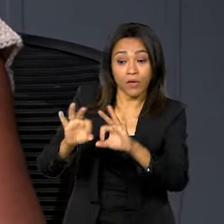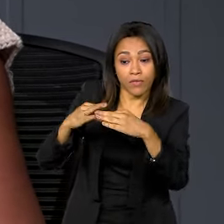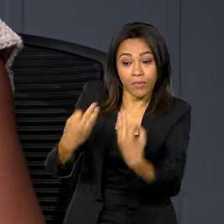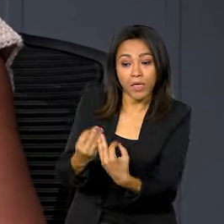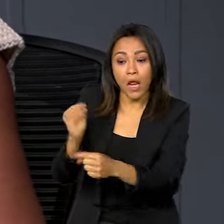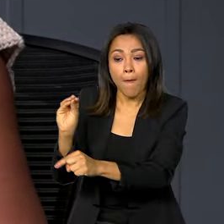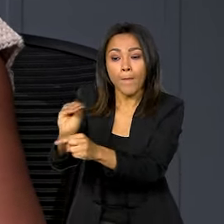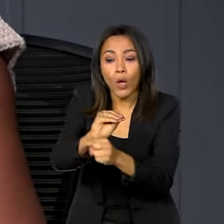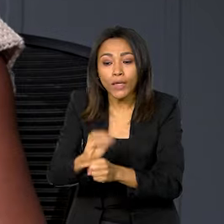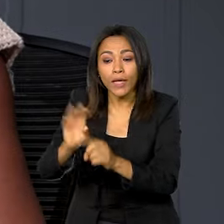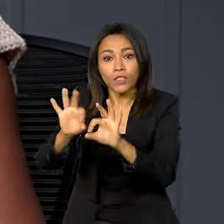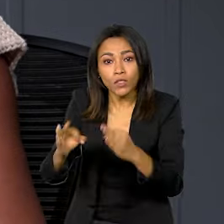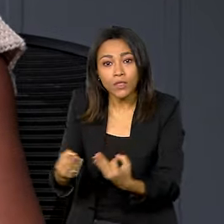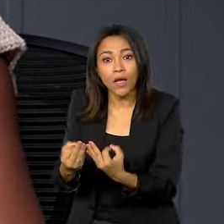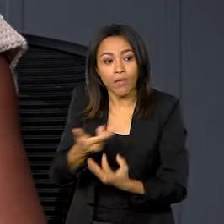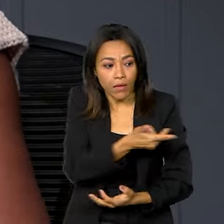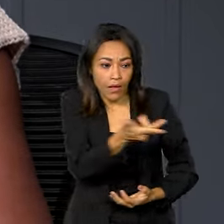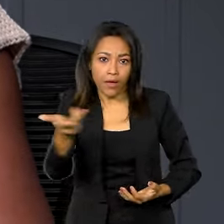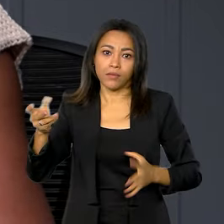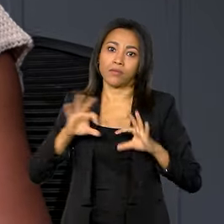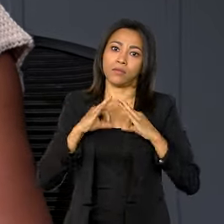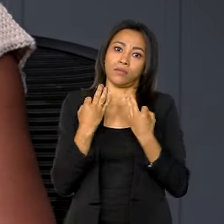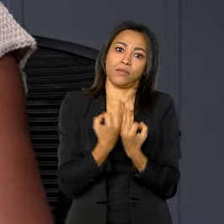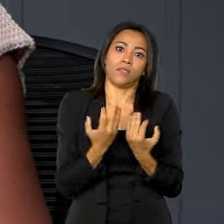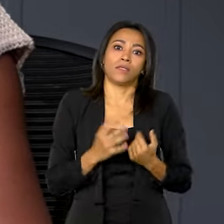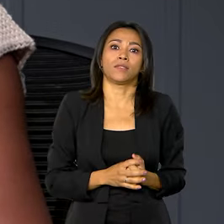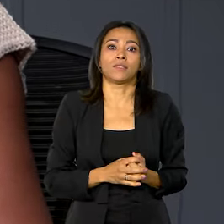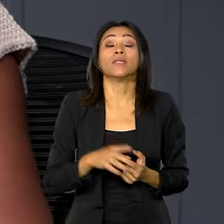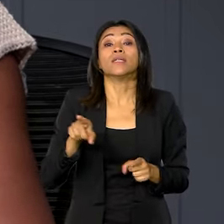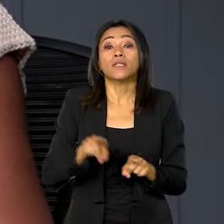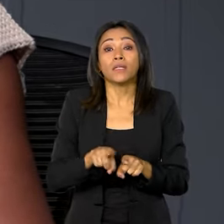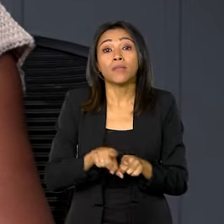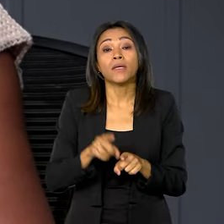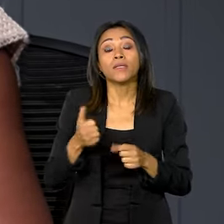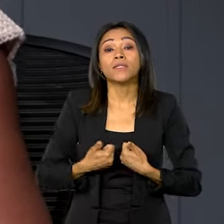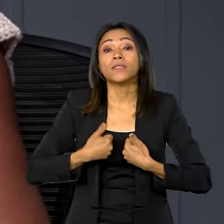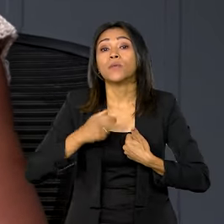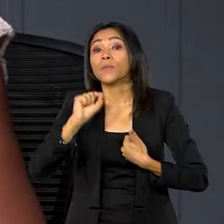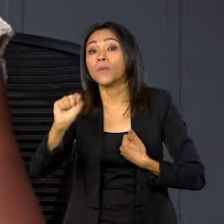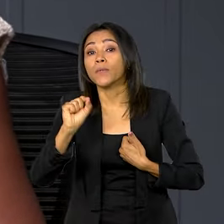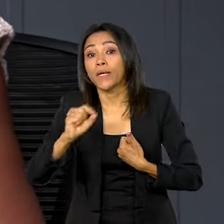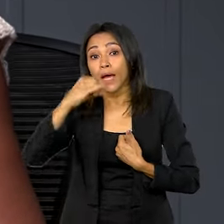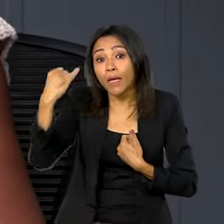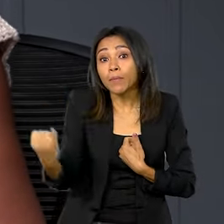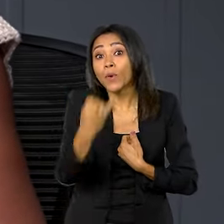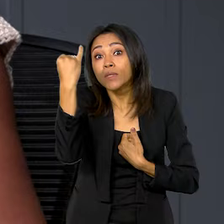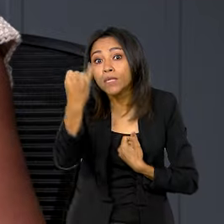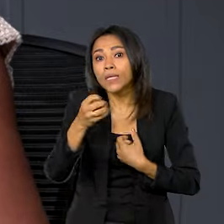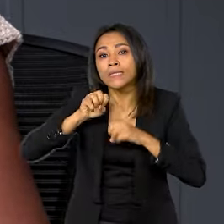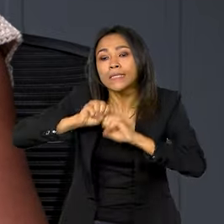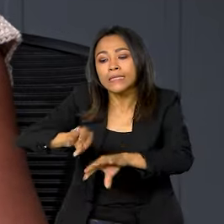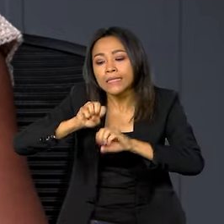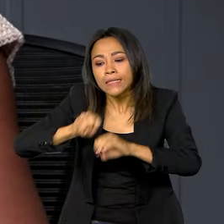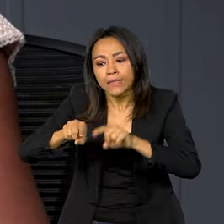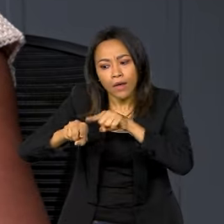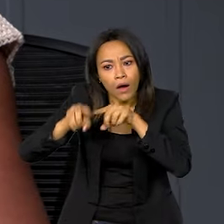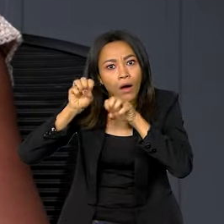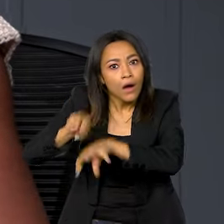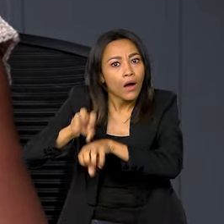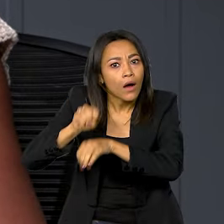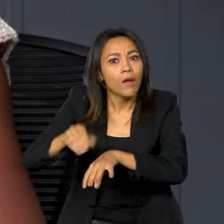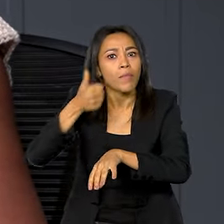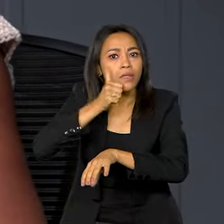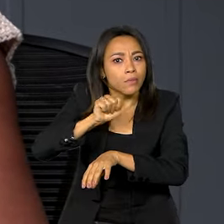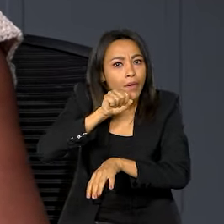social melhor na vida dessas famílias a gente traz a incorporação da importância da da educação para essas mães para